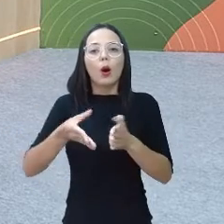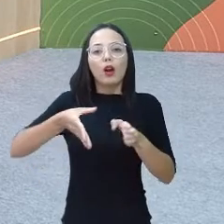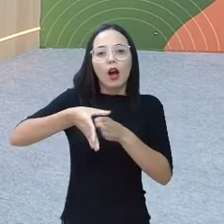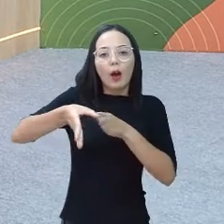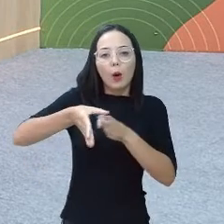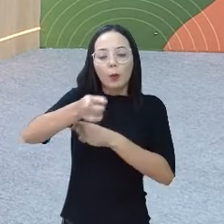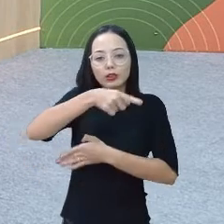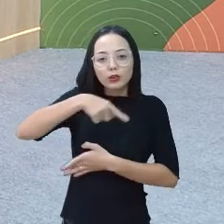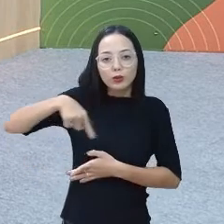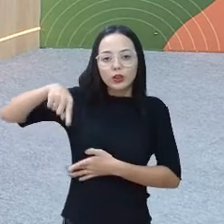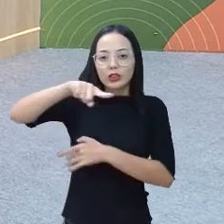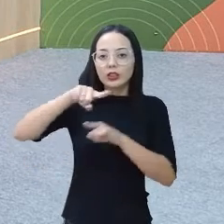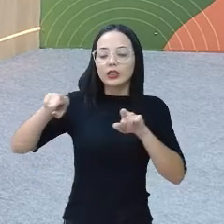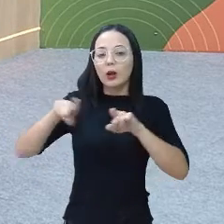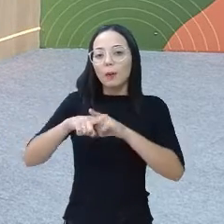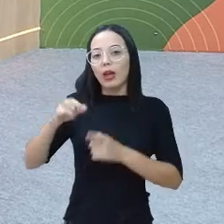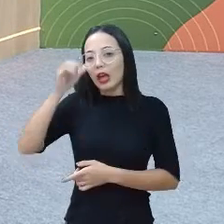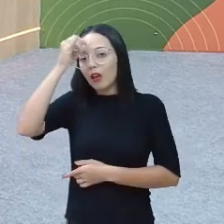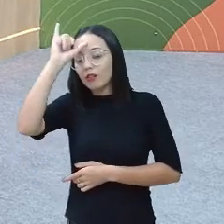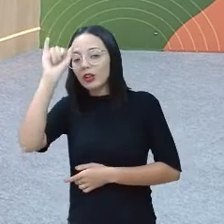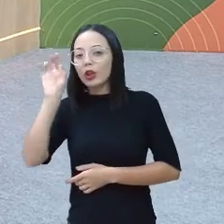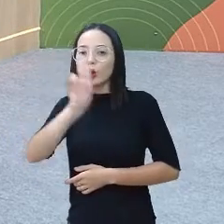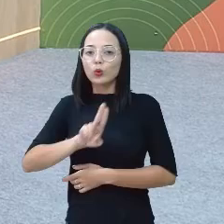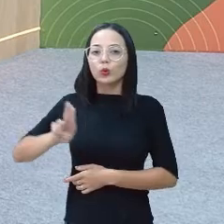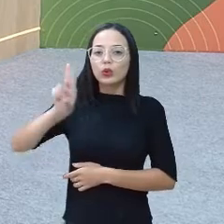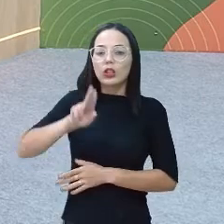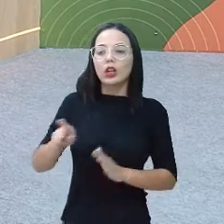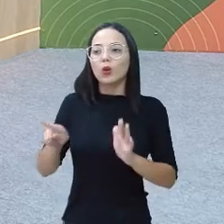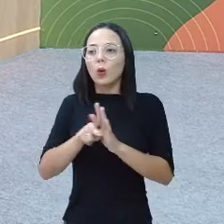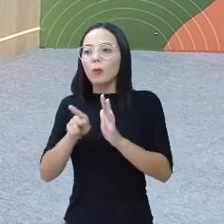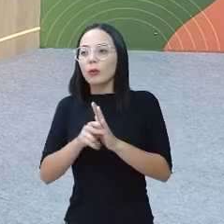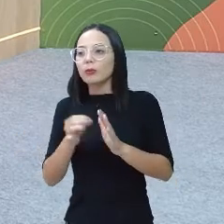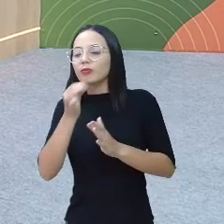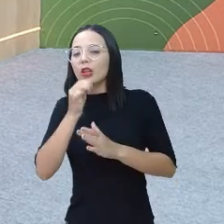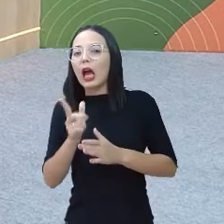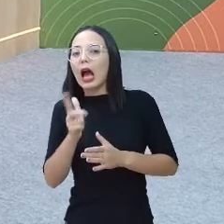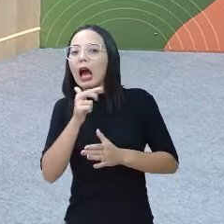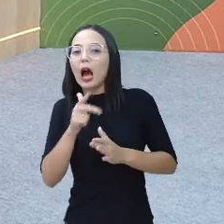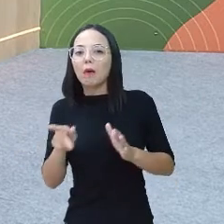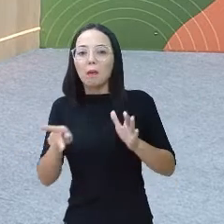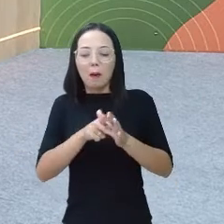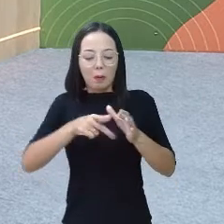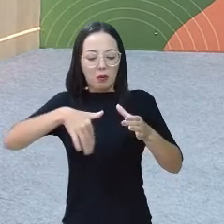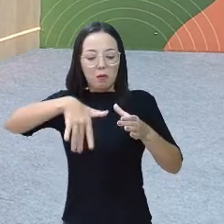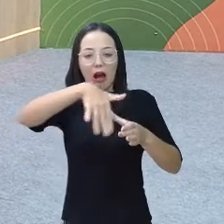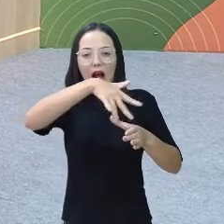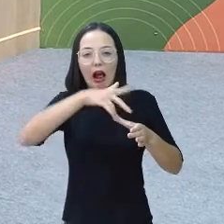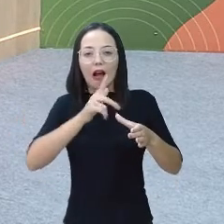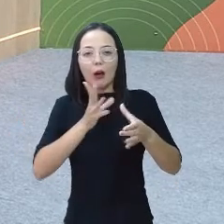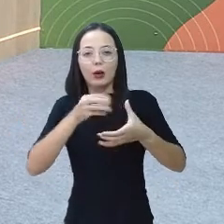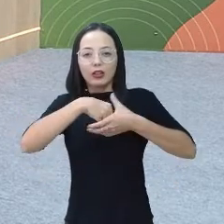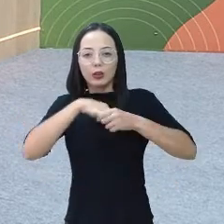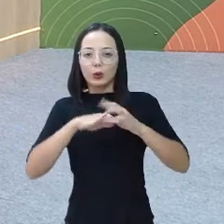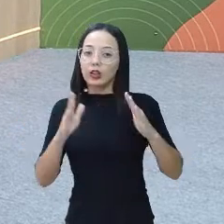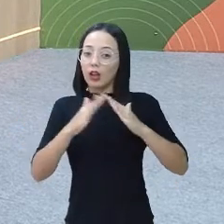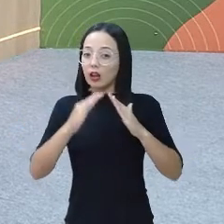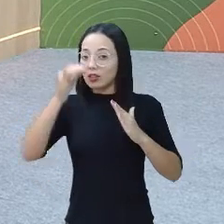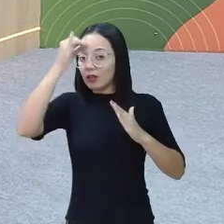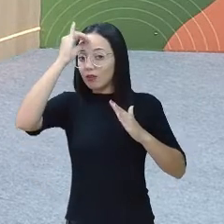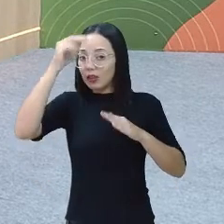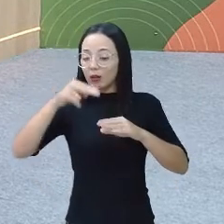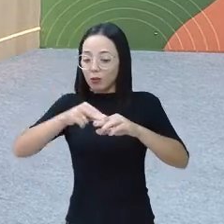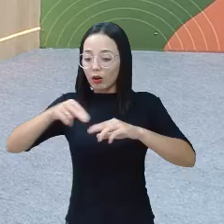aí e evita de estar utilizando recipientes, né, com água parada, assim, exposta na sua casa.